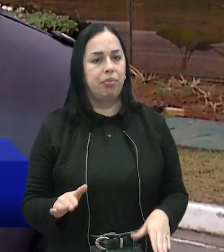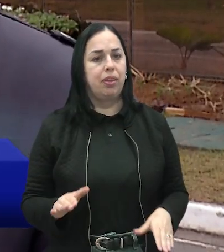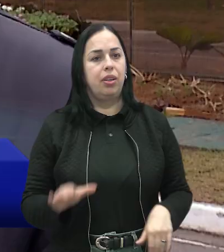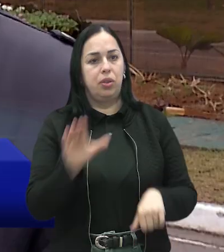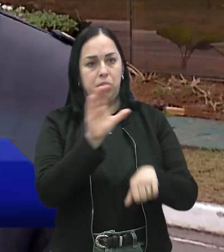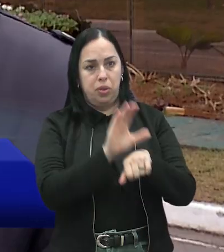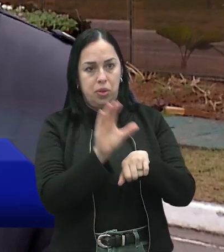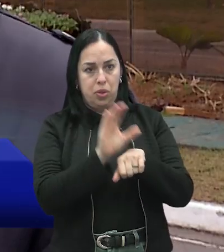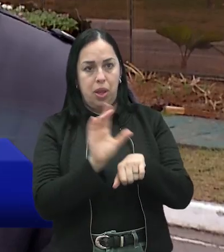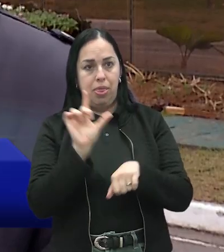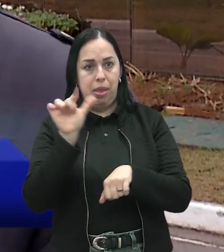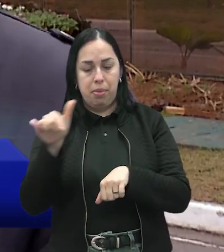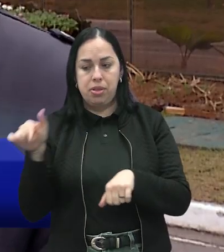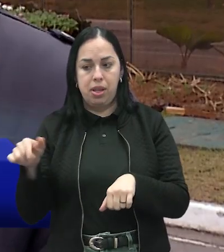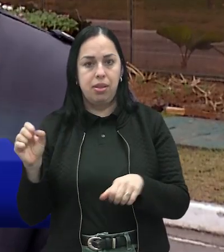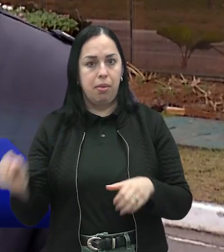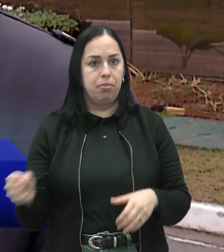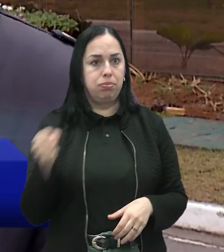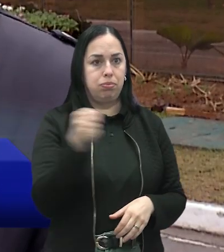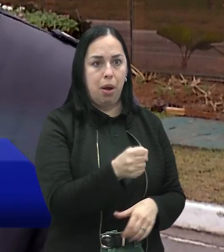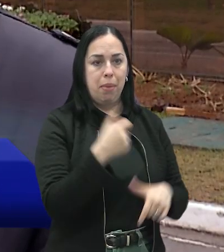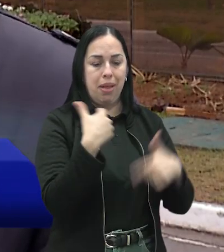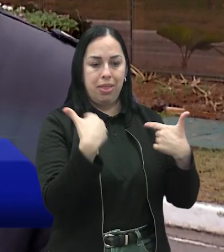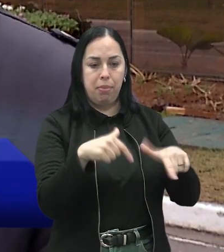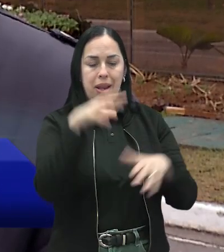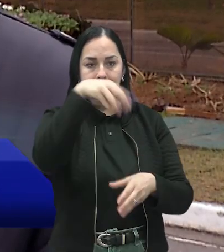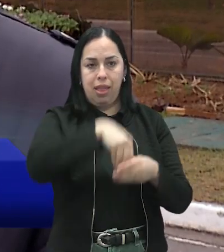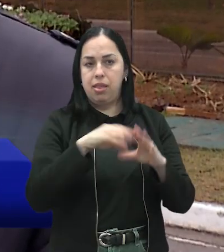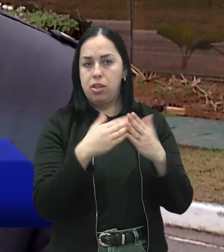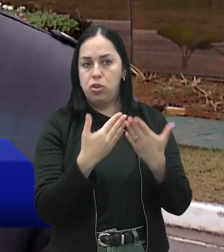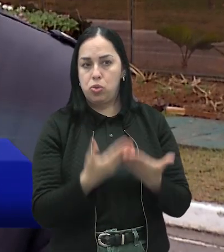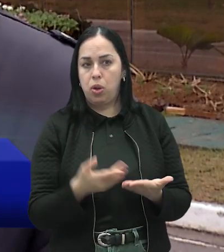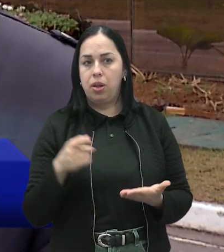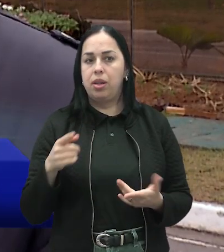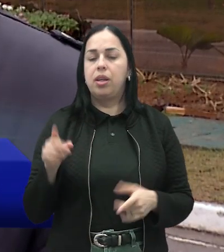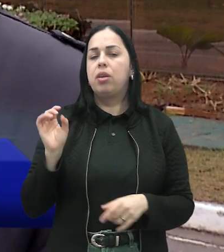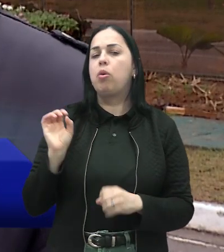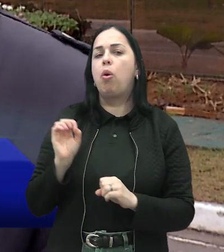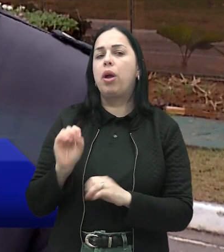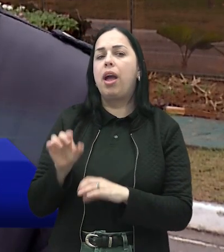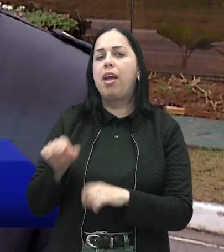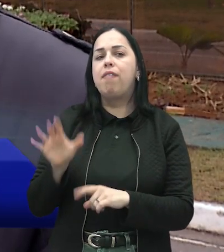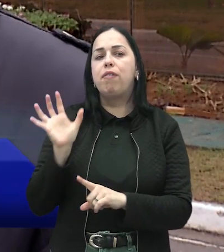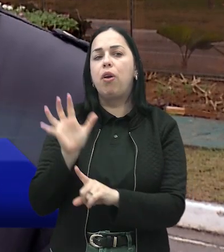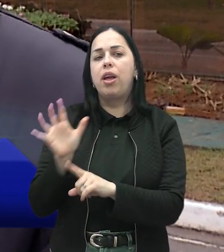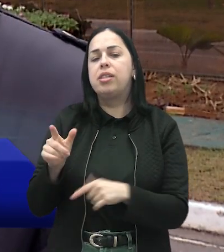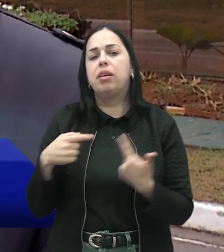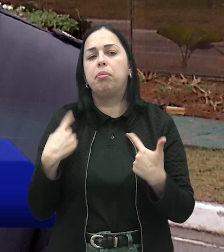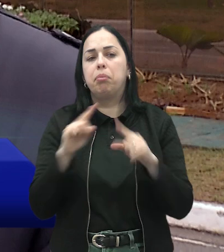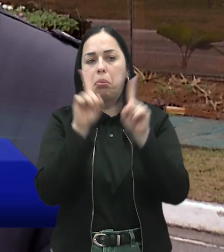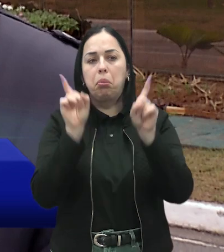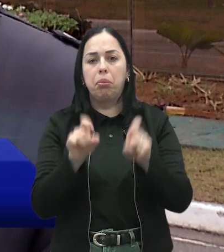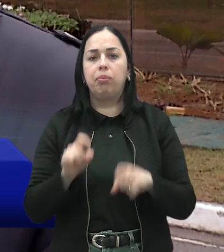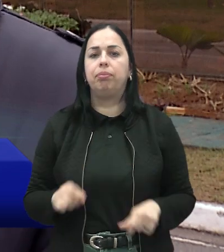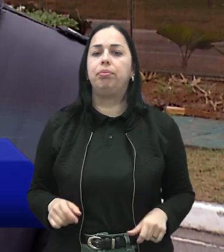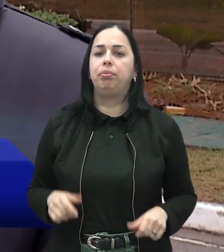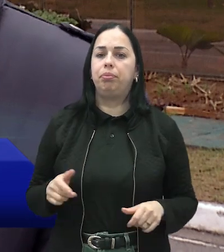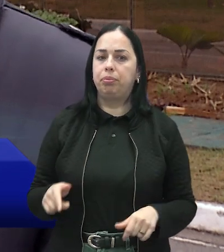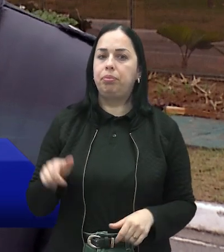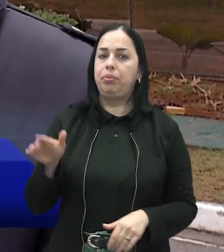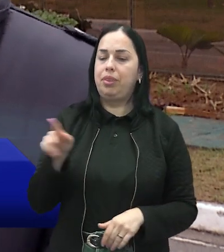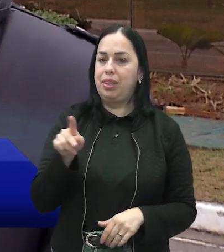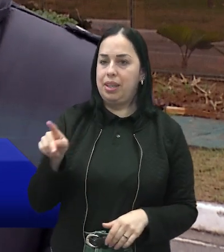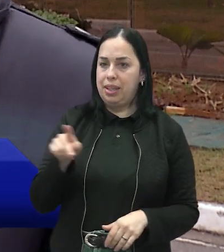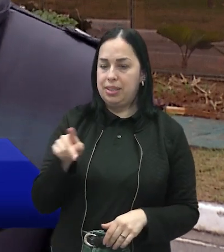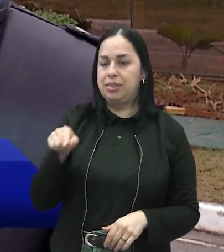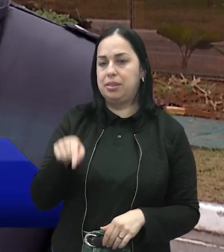dessa capacitação, esses profissionais vão estar preparados para atuar nas escolas. Qual o impacto dessa formação para a inclusão do PCD no esporte?